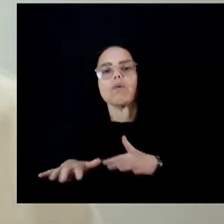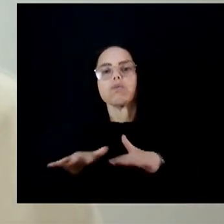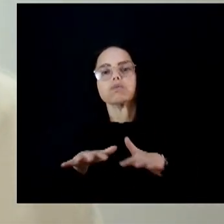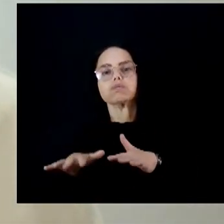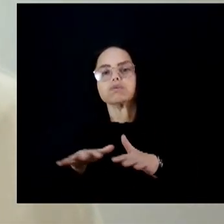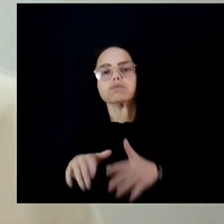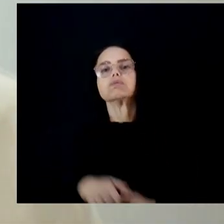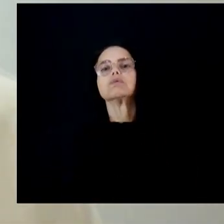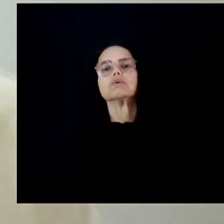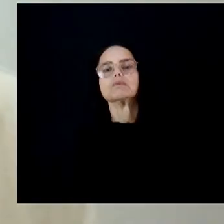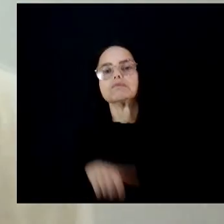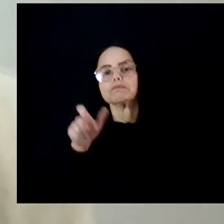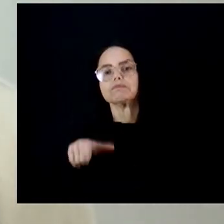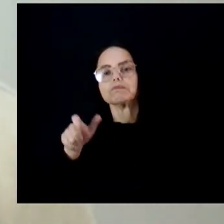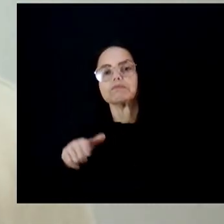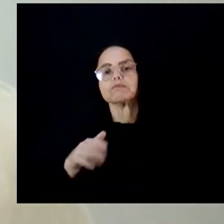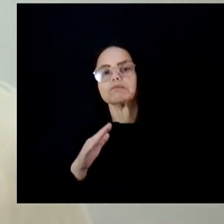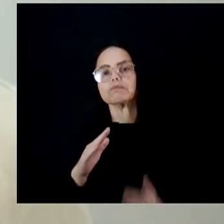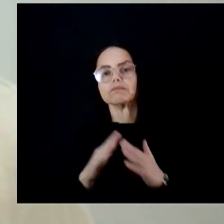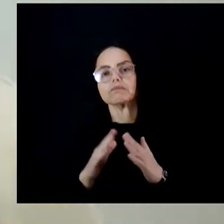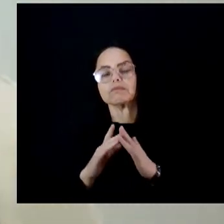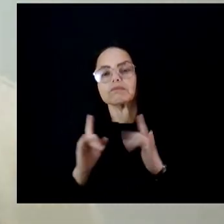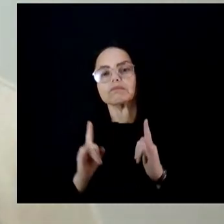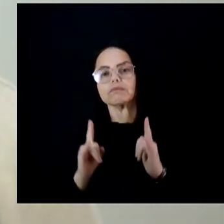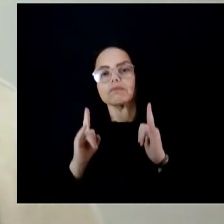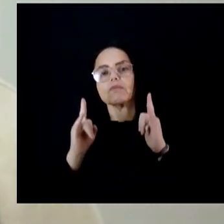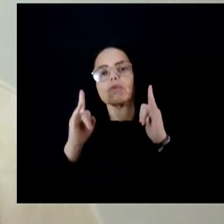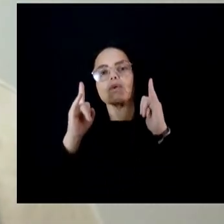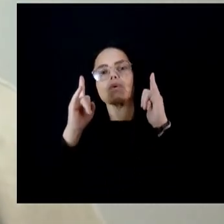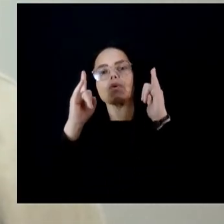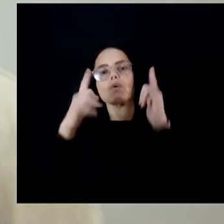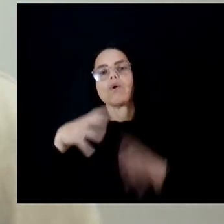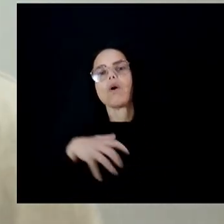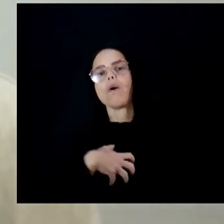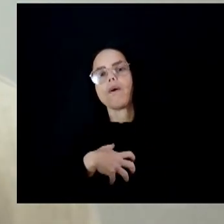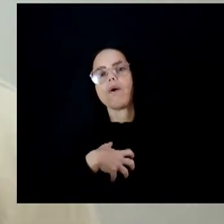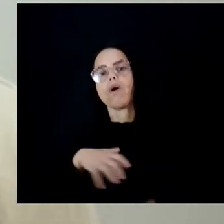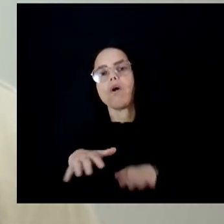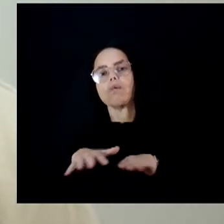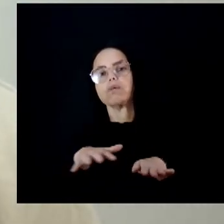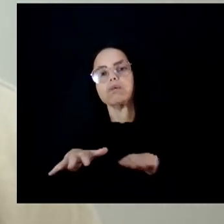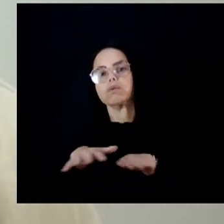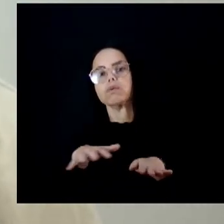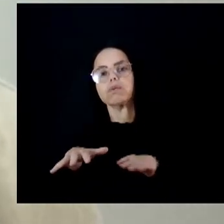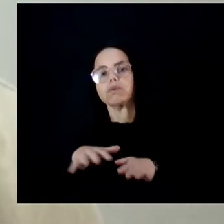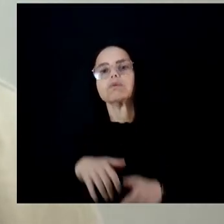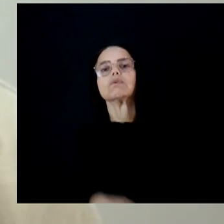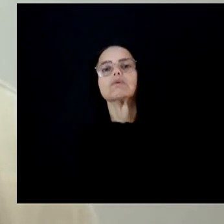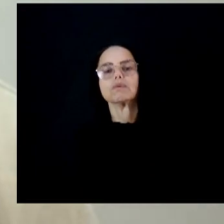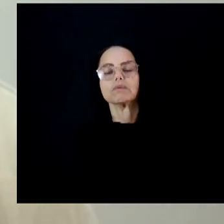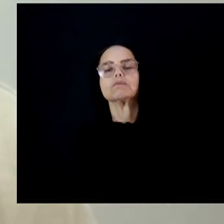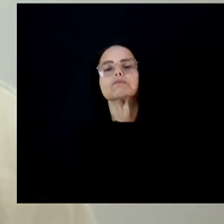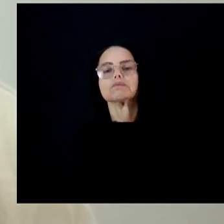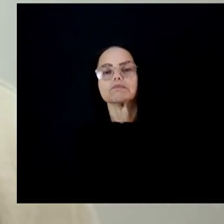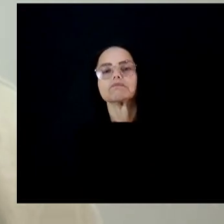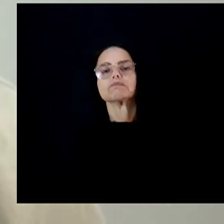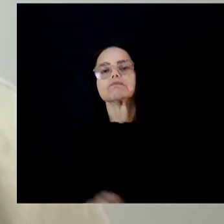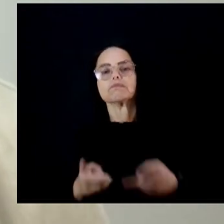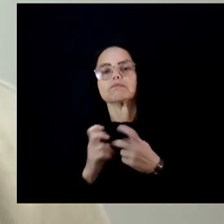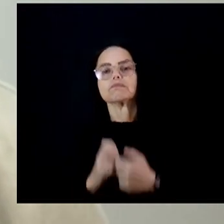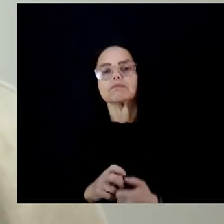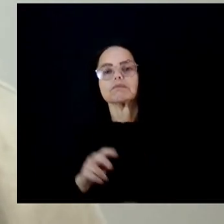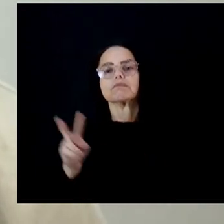pessoas que moram em prédios mais altos, elas sentem esses tremores a longa distância, por exemplo. O caso da Venezuela